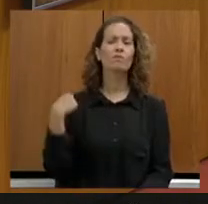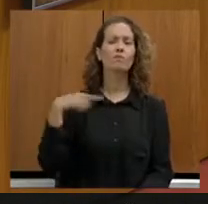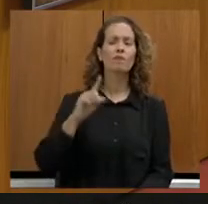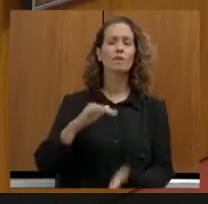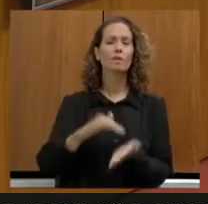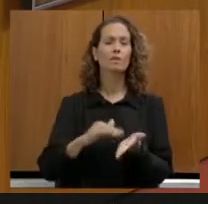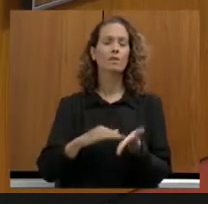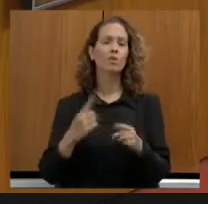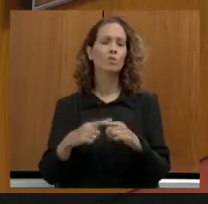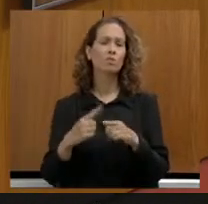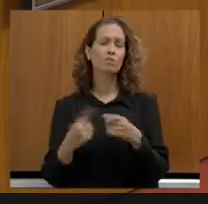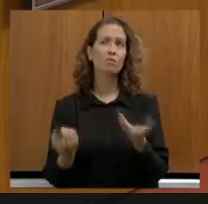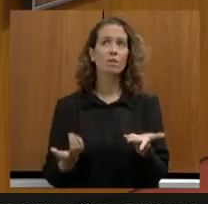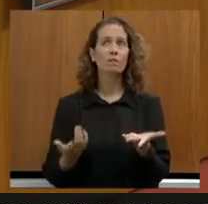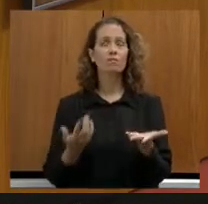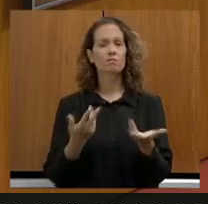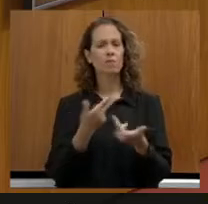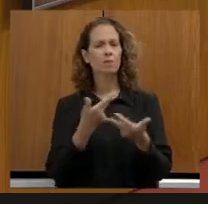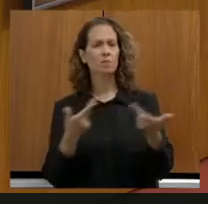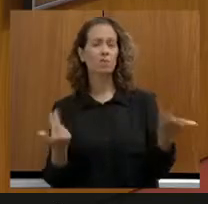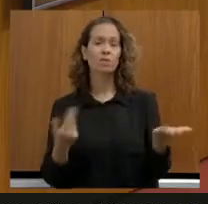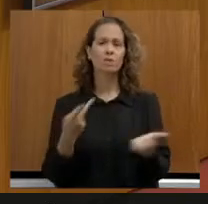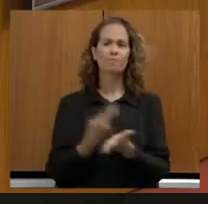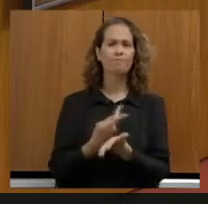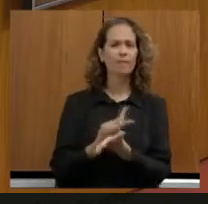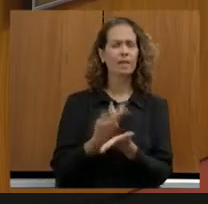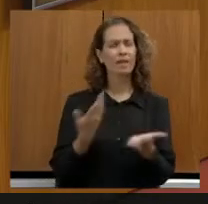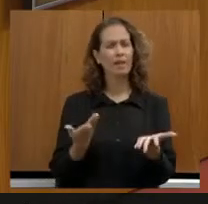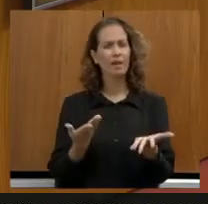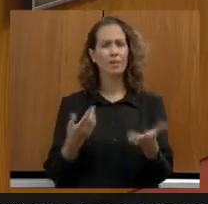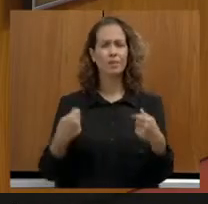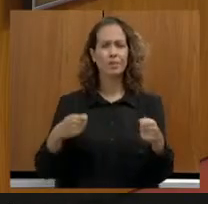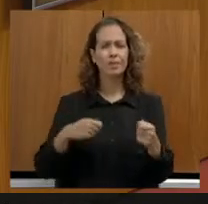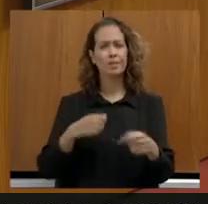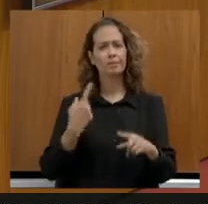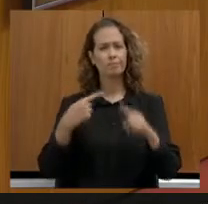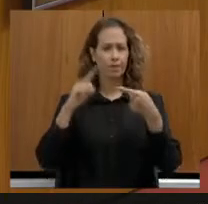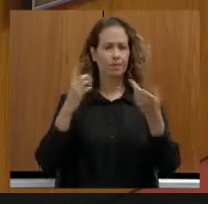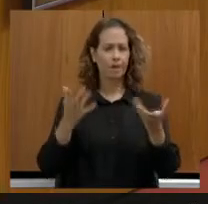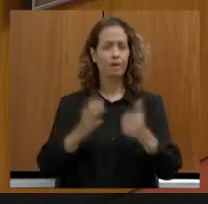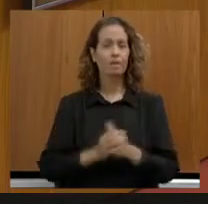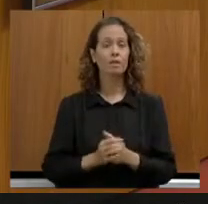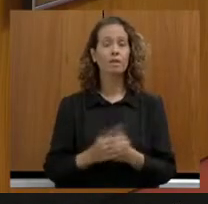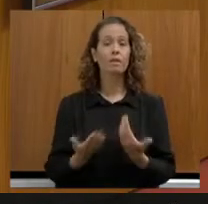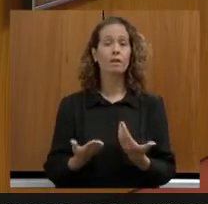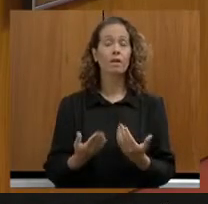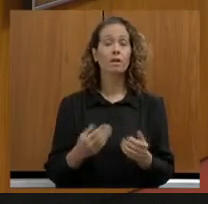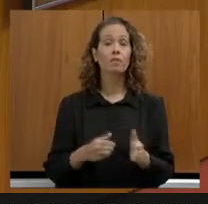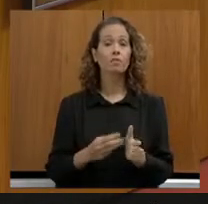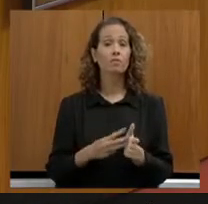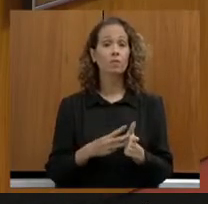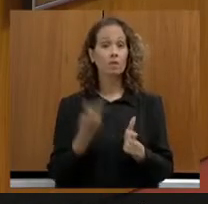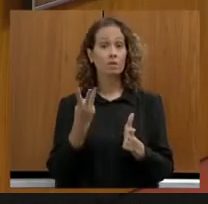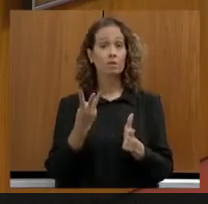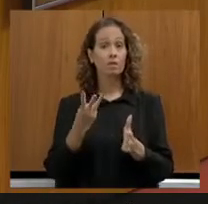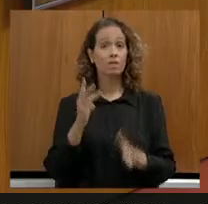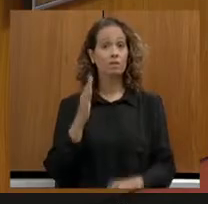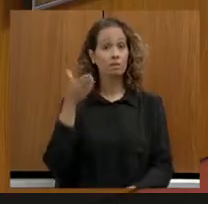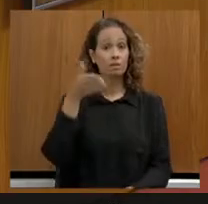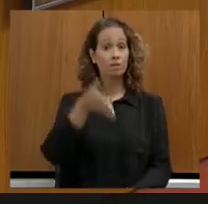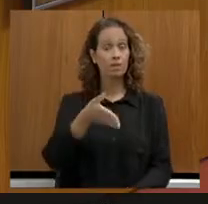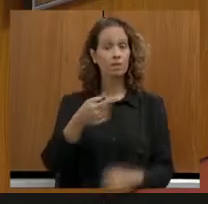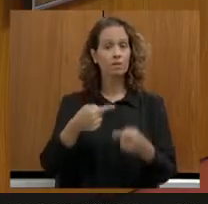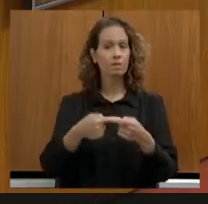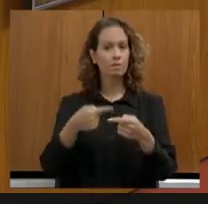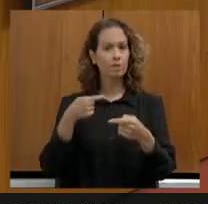que alguma coisa não está funcionando e depois de três anos eu fui lá uma vez só na semana passada e tive